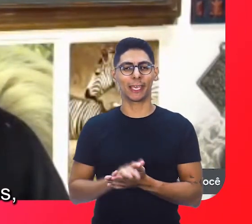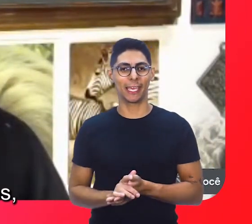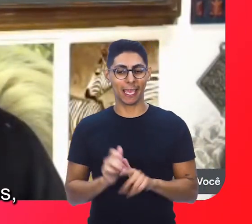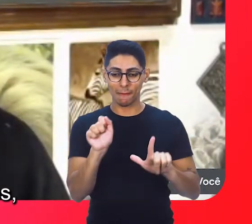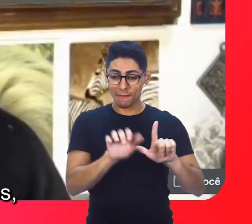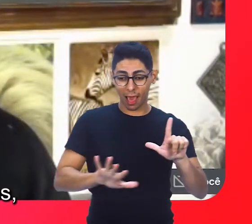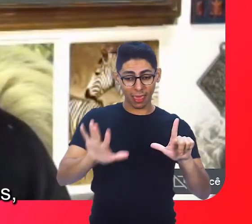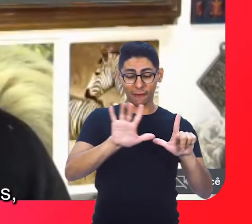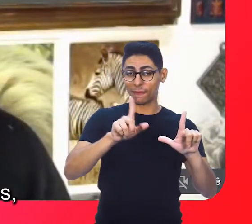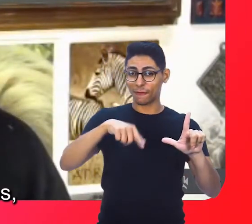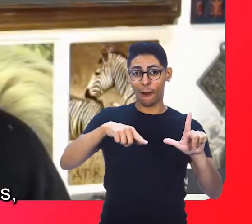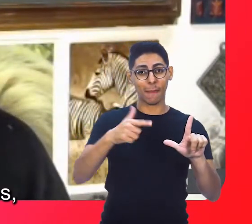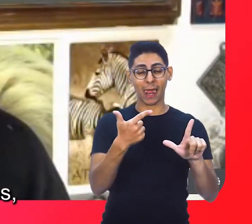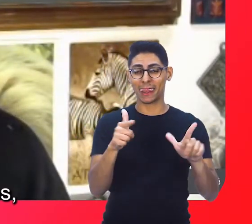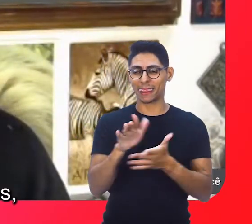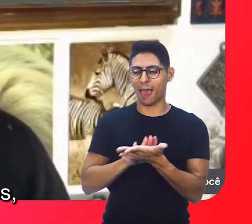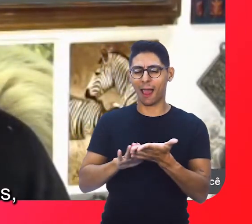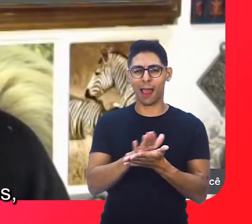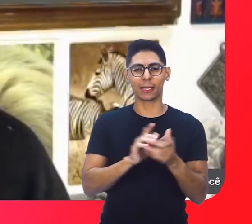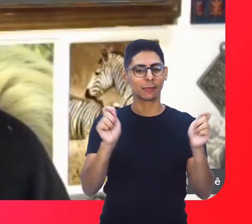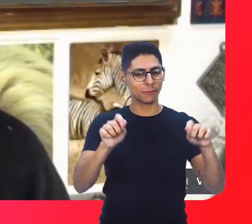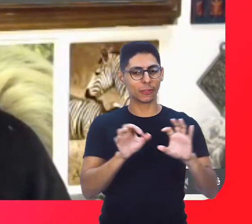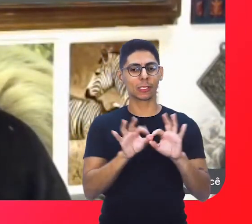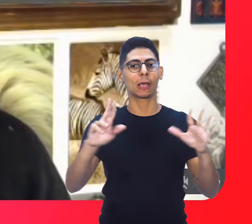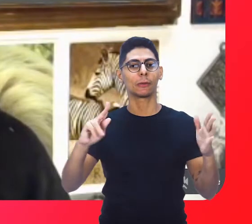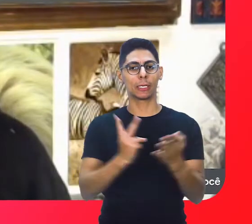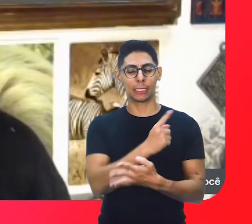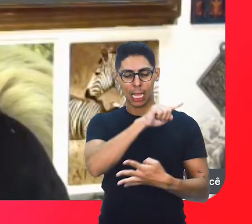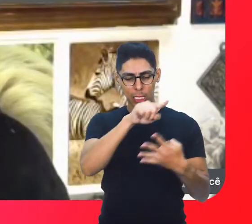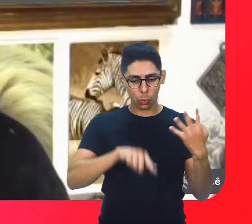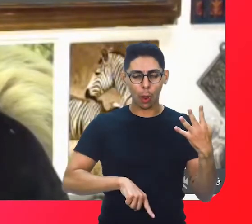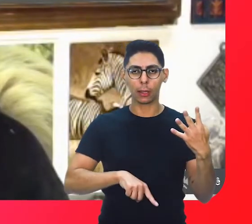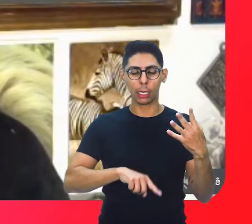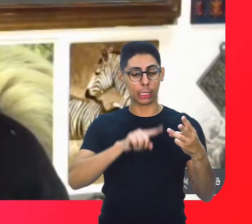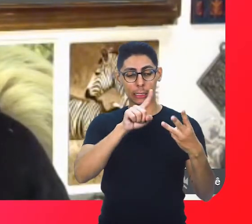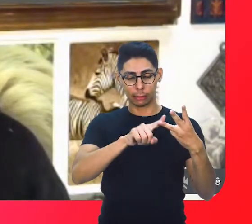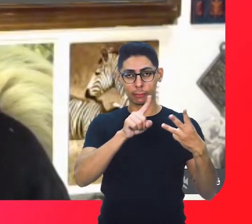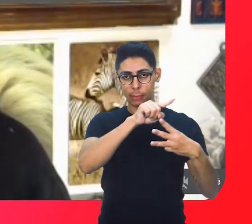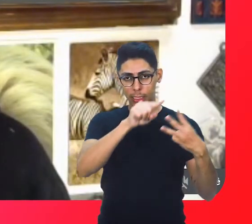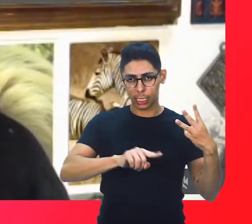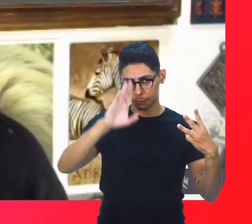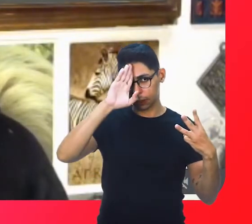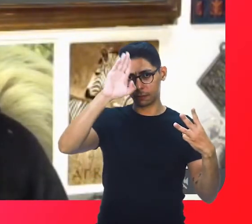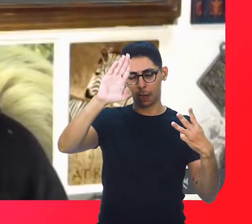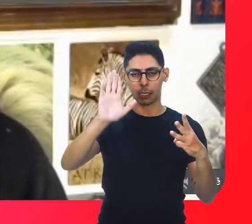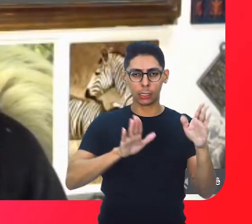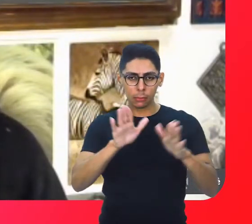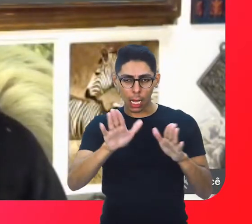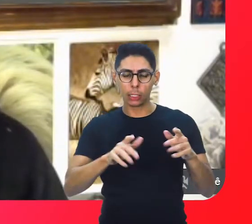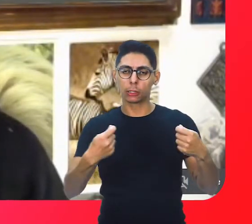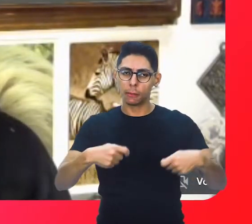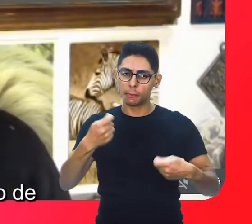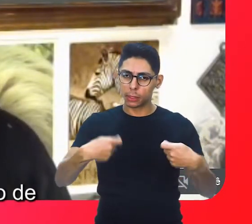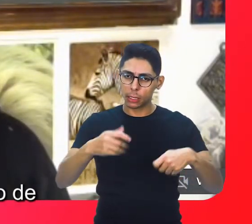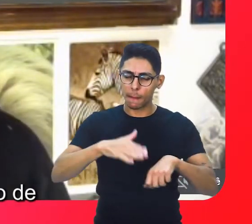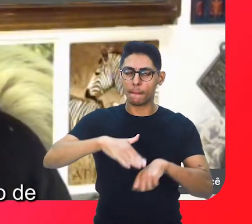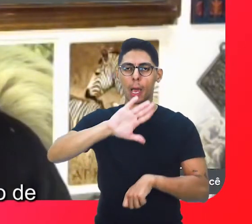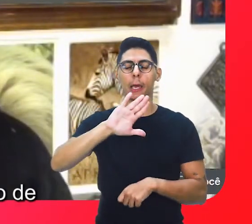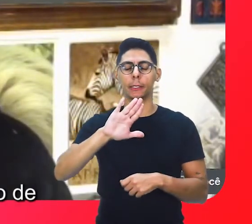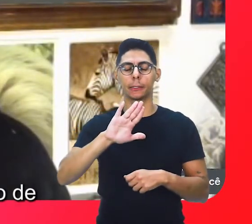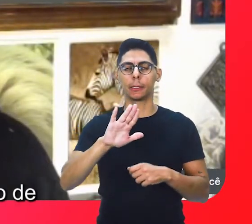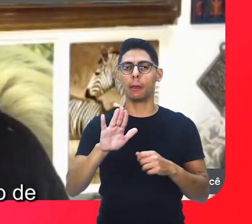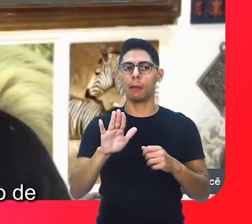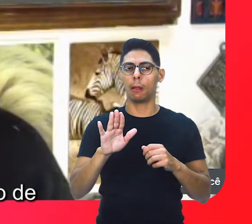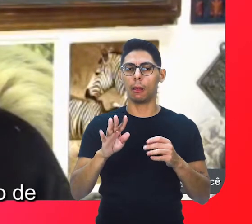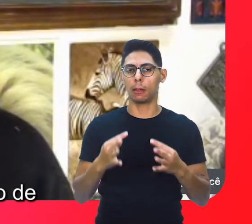que permitisse as 4 acessibilidades. As 3, na verdade, que são aquelas que dependem de mais tecnologia. A linguagem